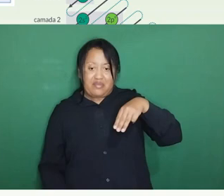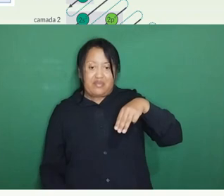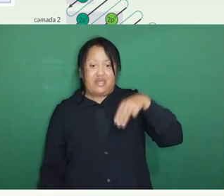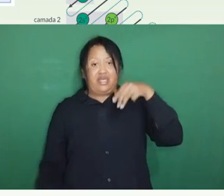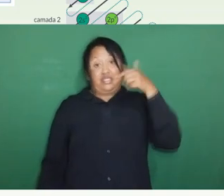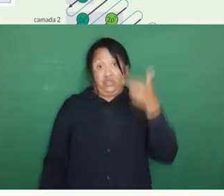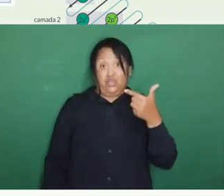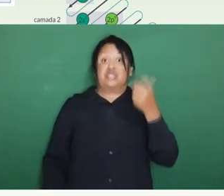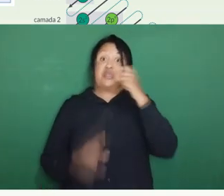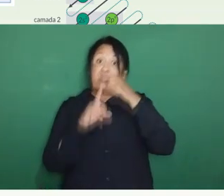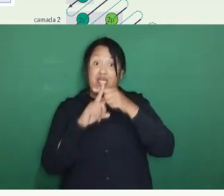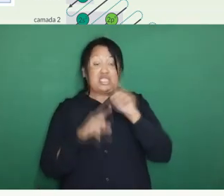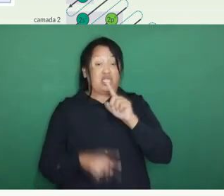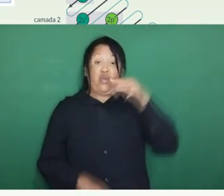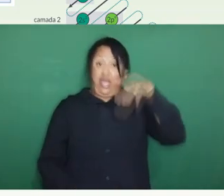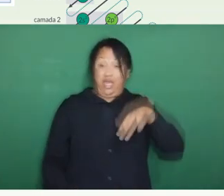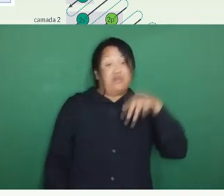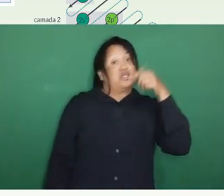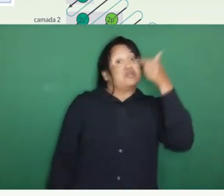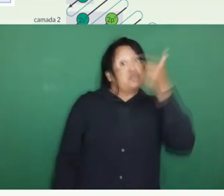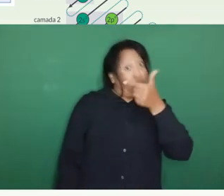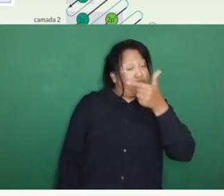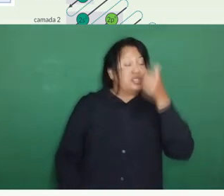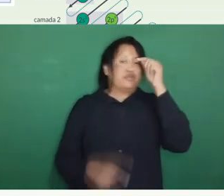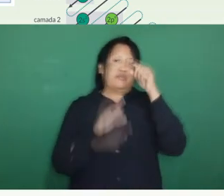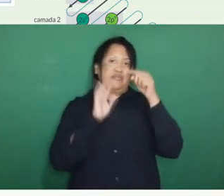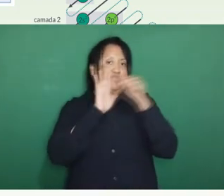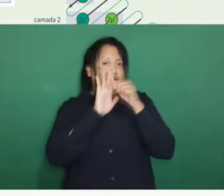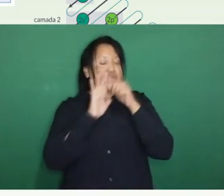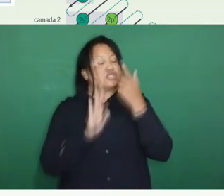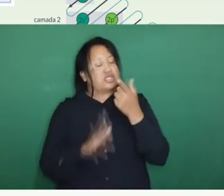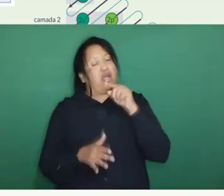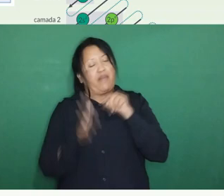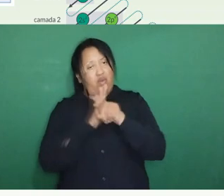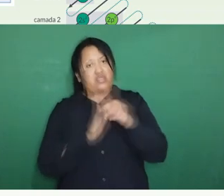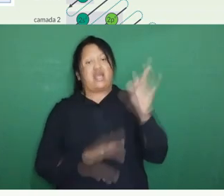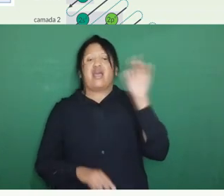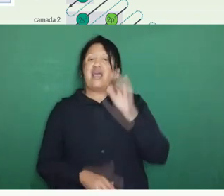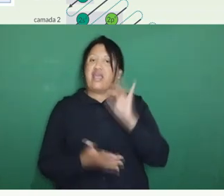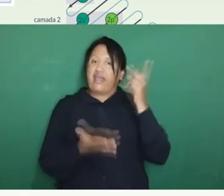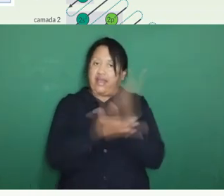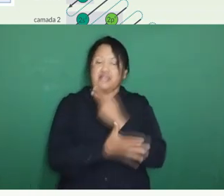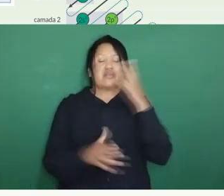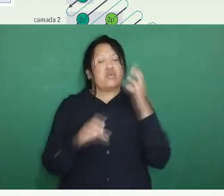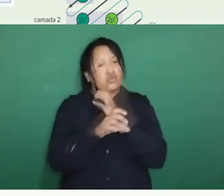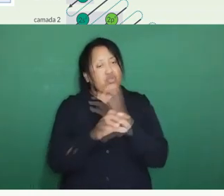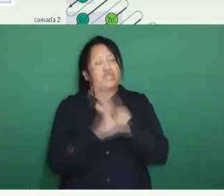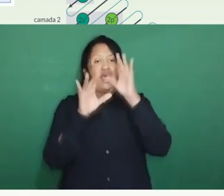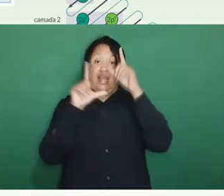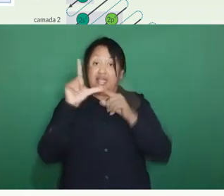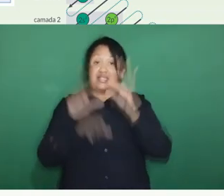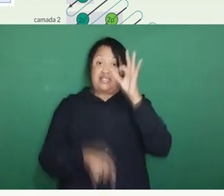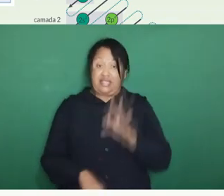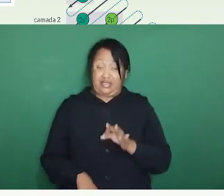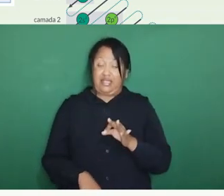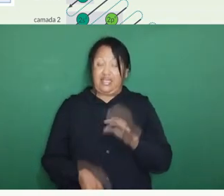m2+ e não m2 menos então a alternativa é ela é falsa então concluindo aqui